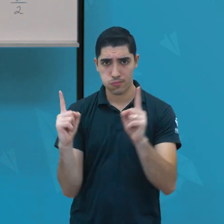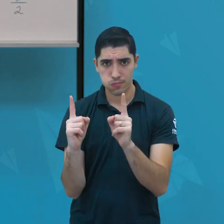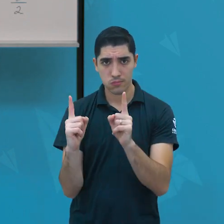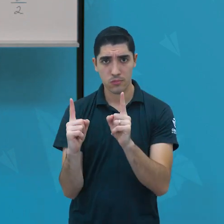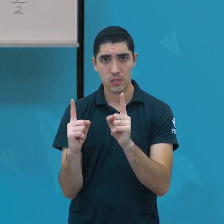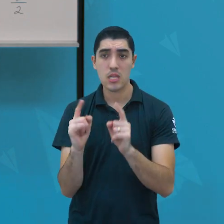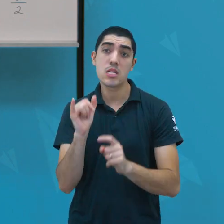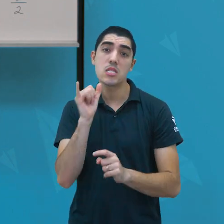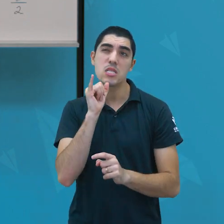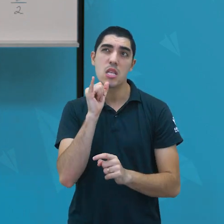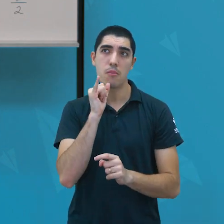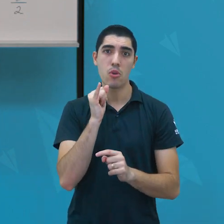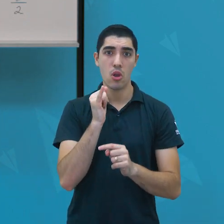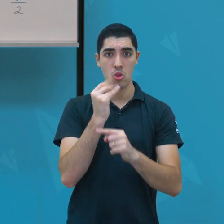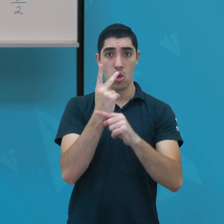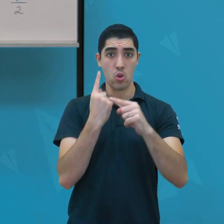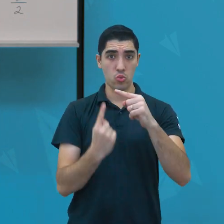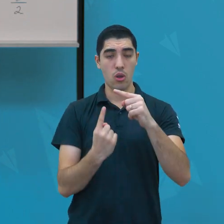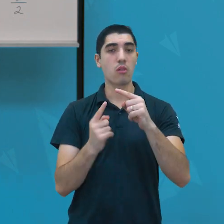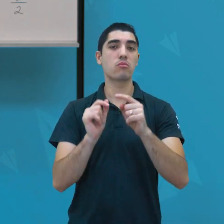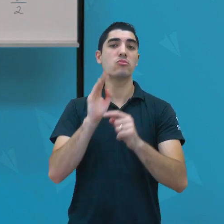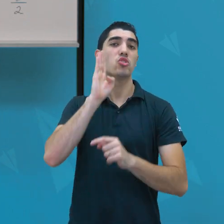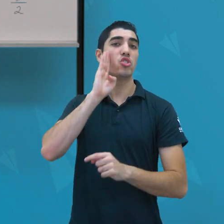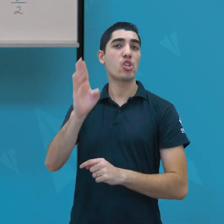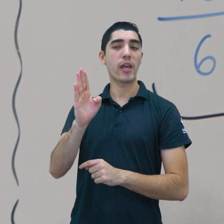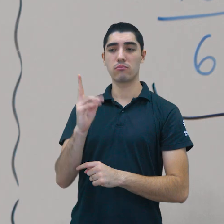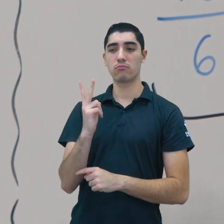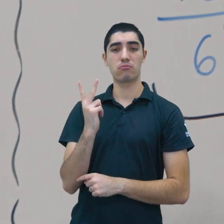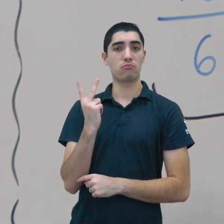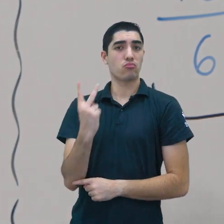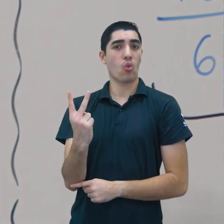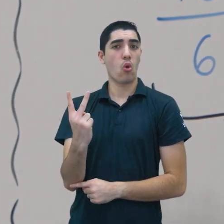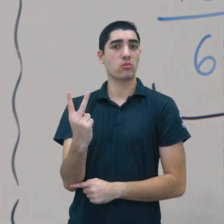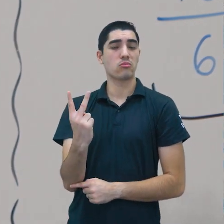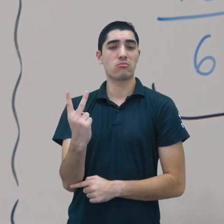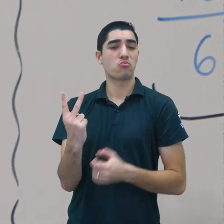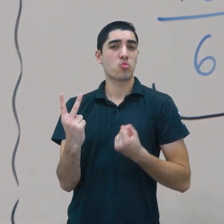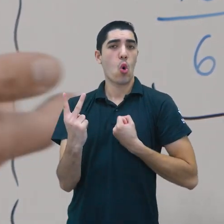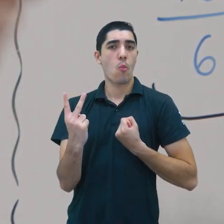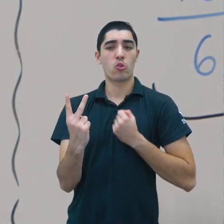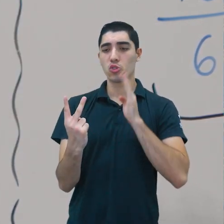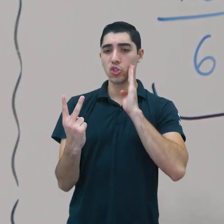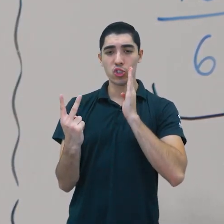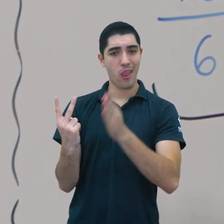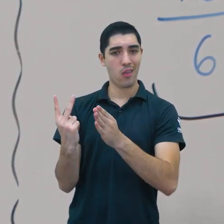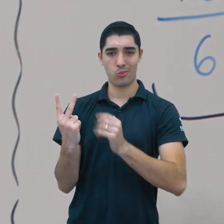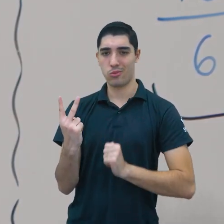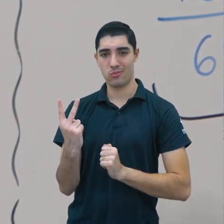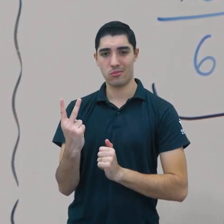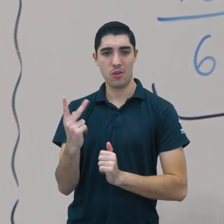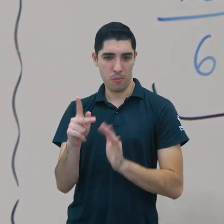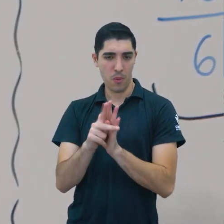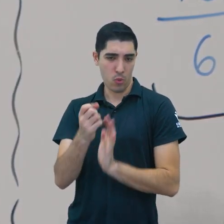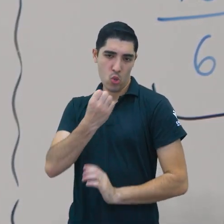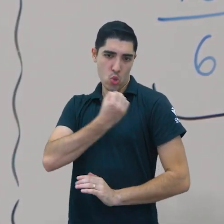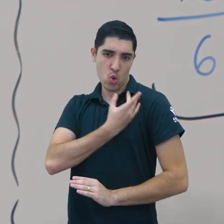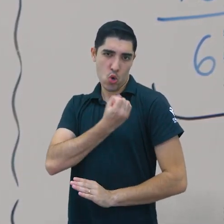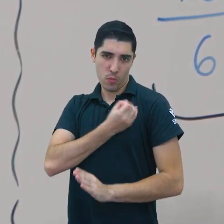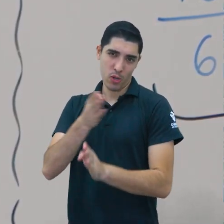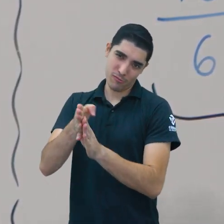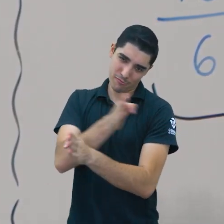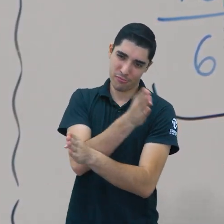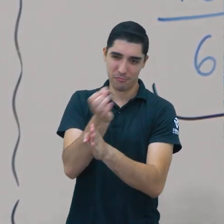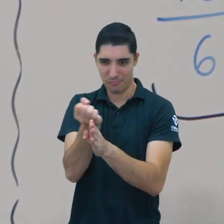aqui, que ao invés de escrever como uma fração, eu posso simplesmente escrever como um número inteiro, tá? 2 sobre